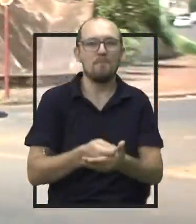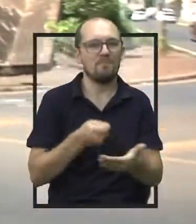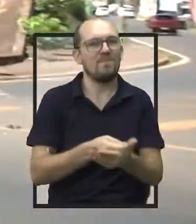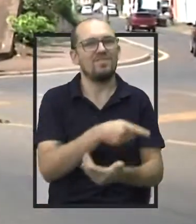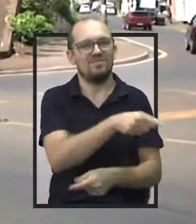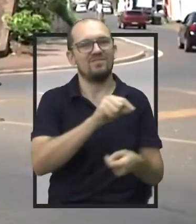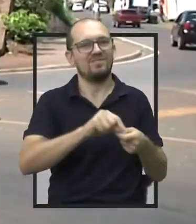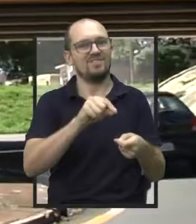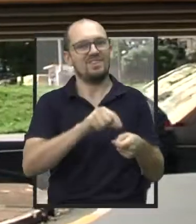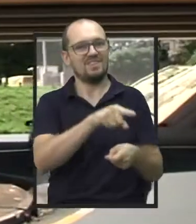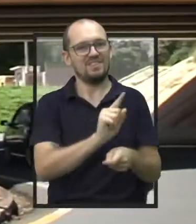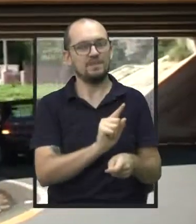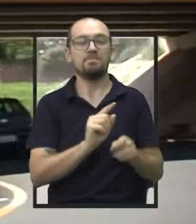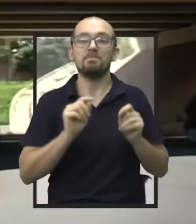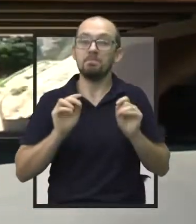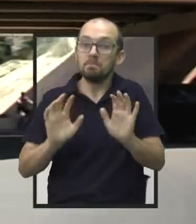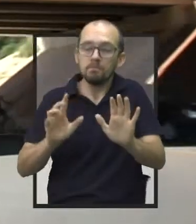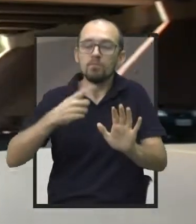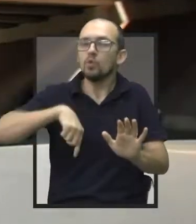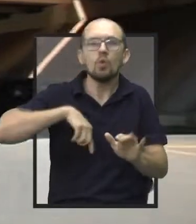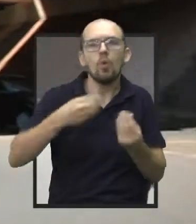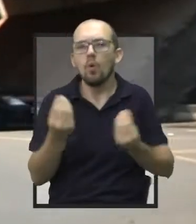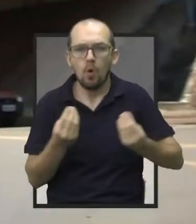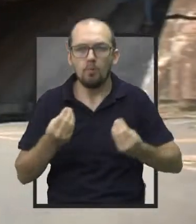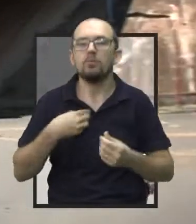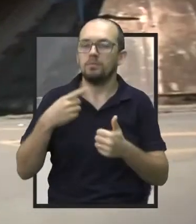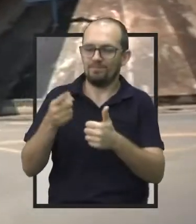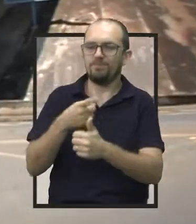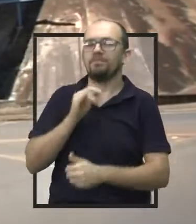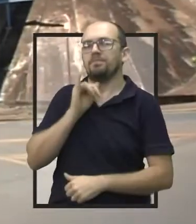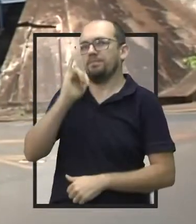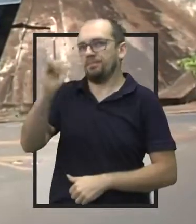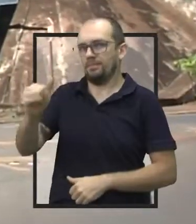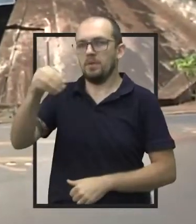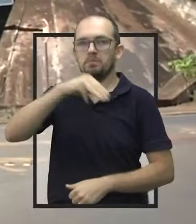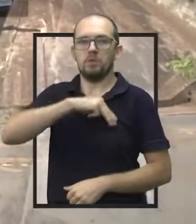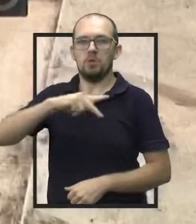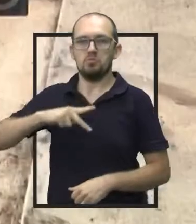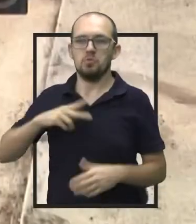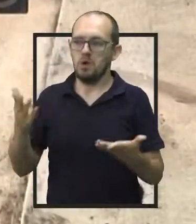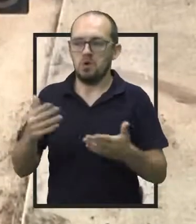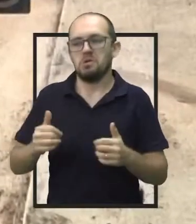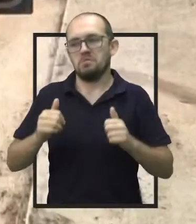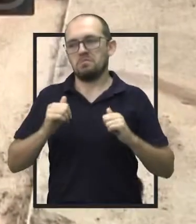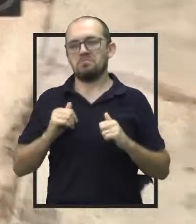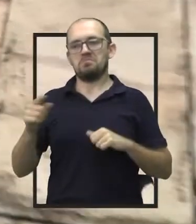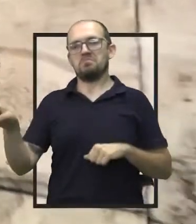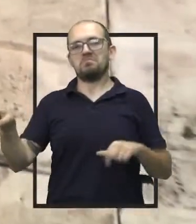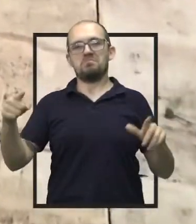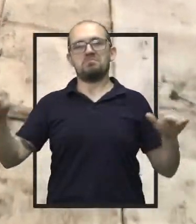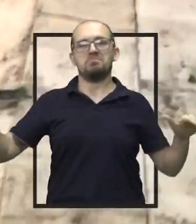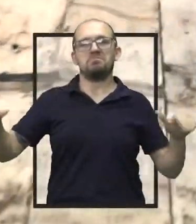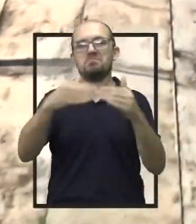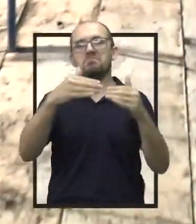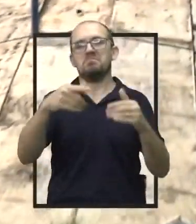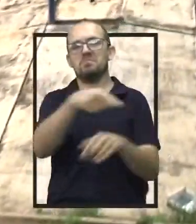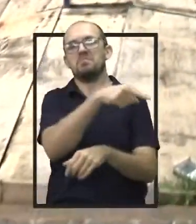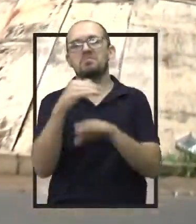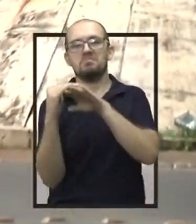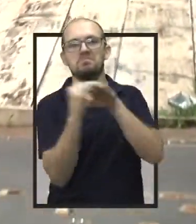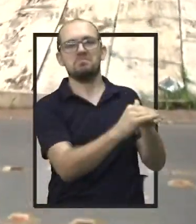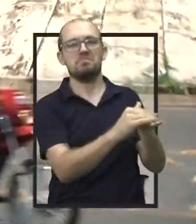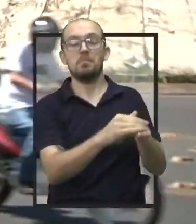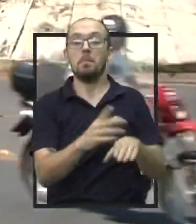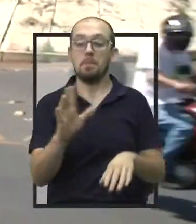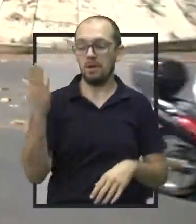então o que nós fizermos nós acionamos o ministério público e agora na semana que mais especificamente